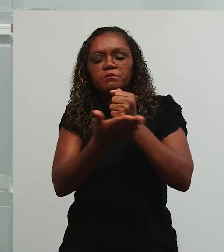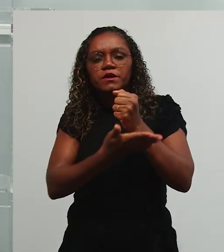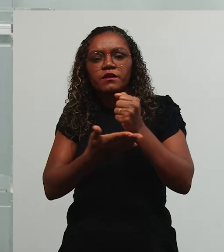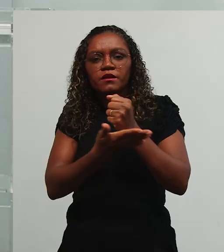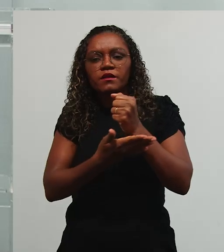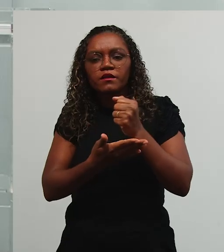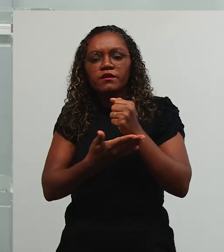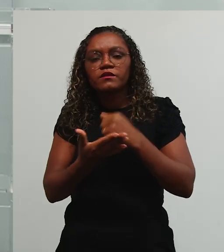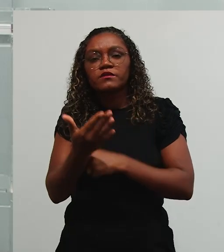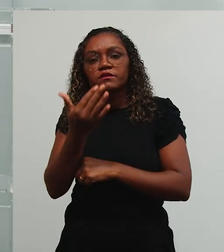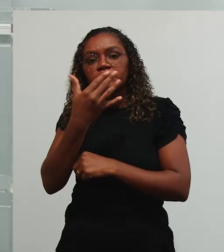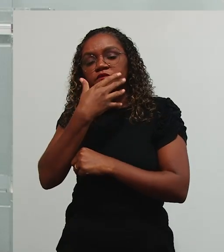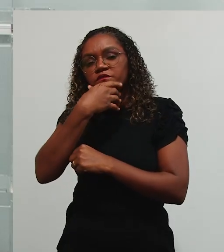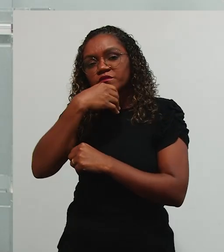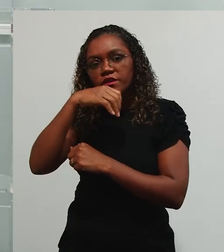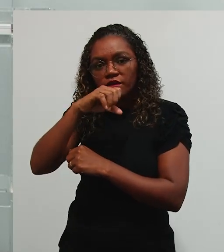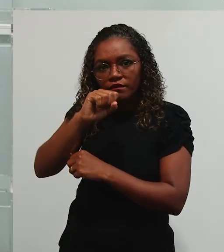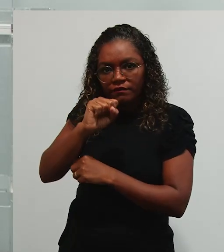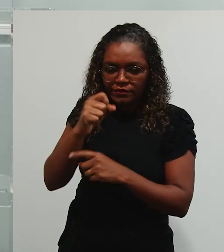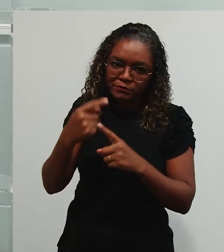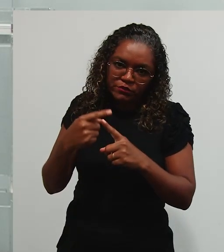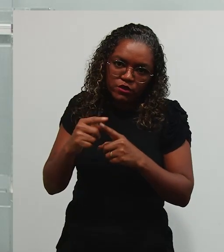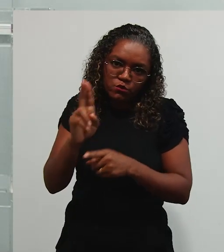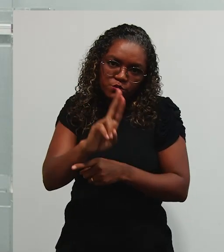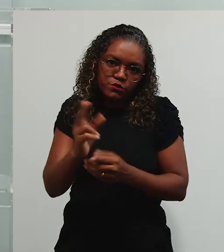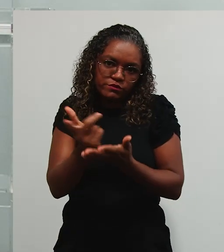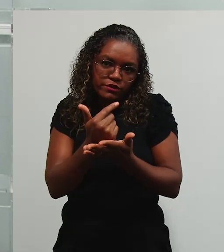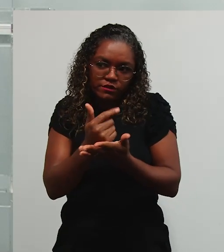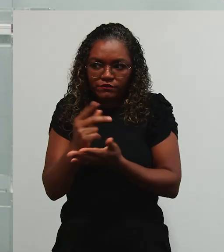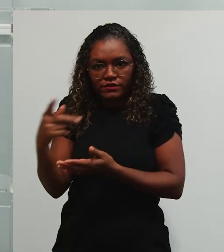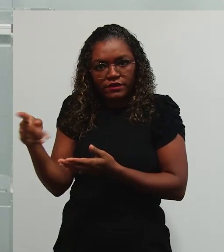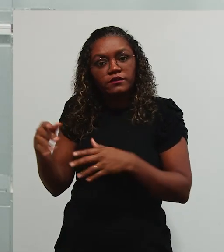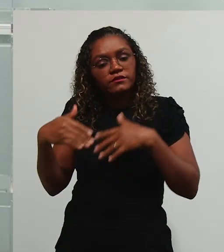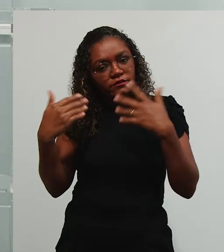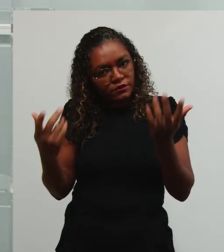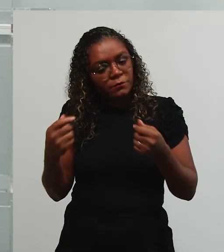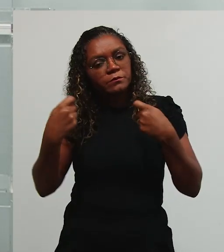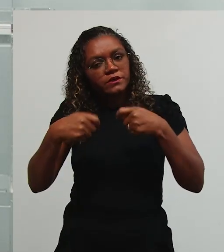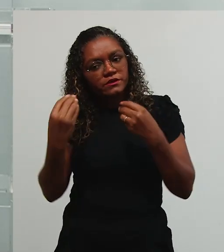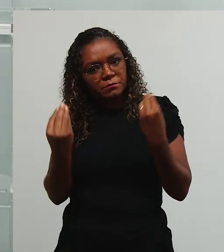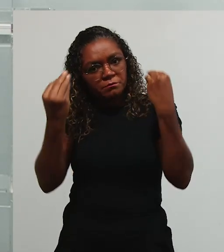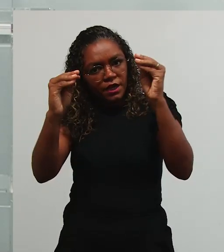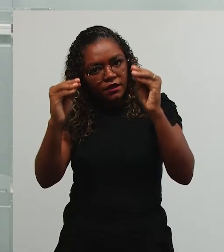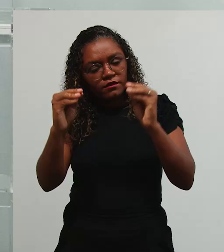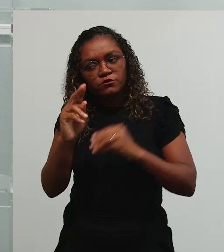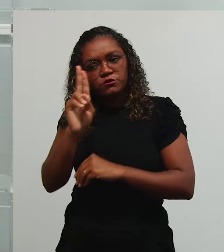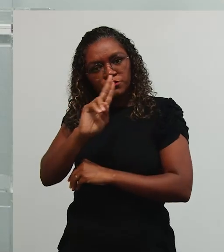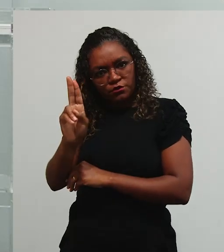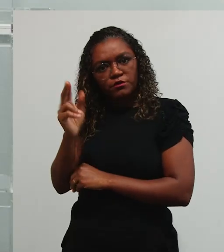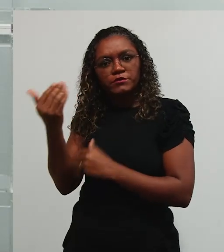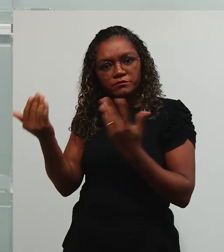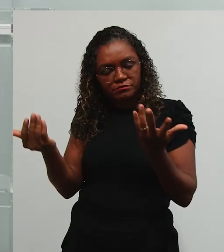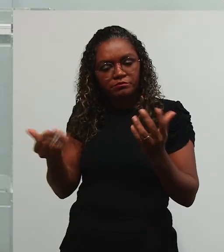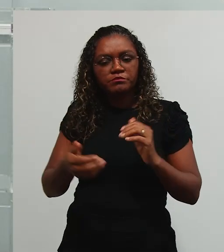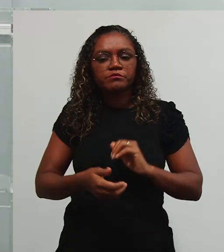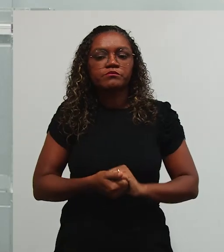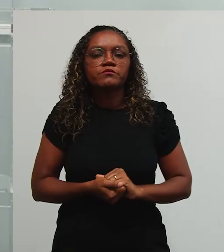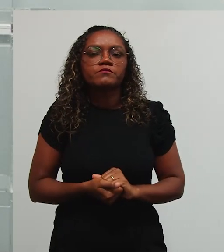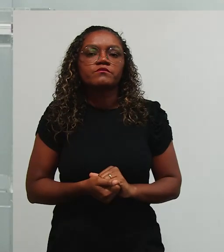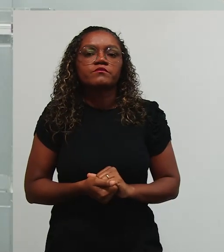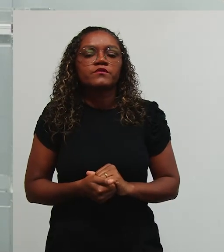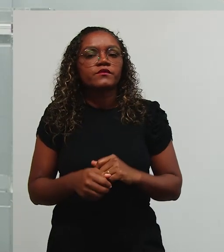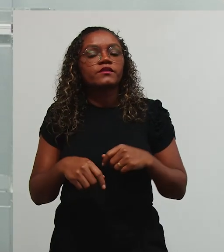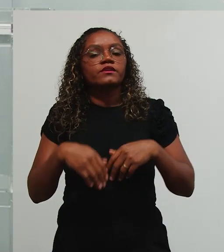né, porque a gente vai usar a pedagogia da autonomia como referencial teórico. E aí, né, o